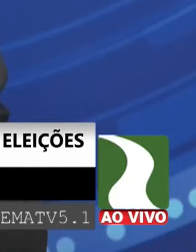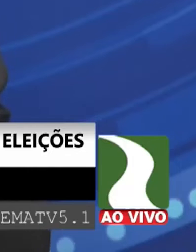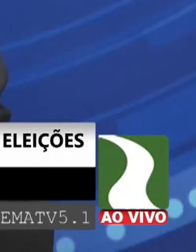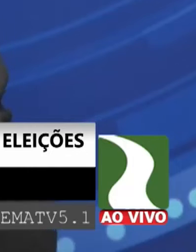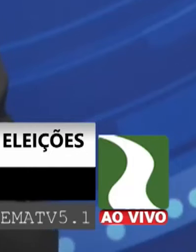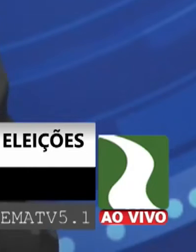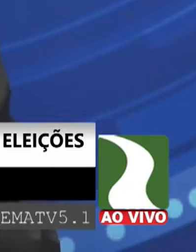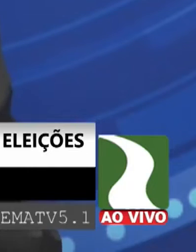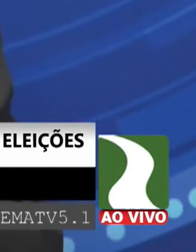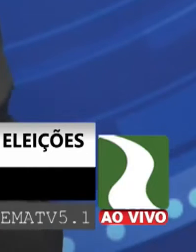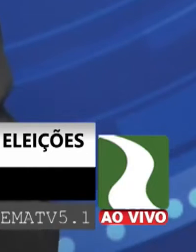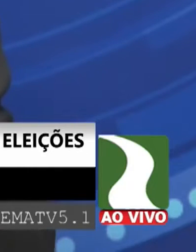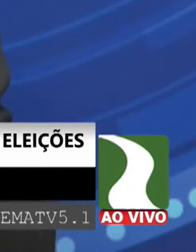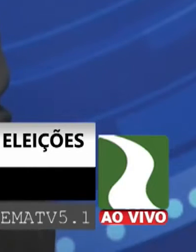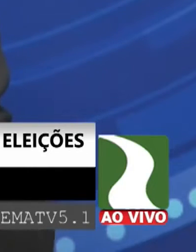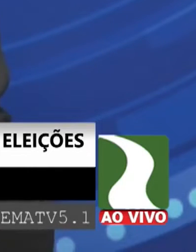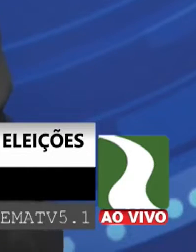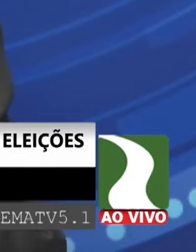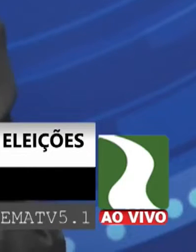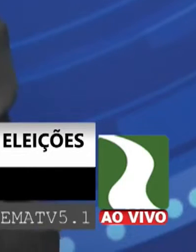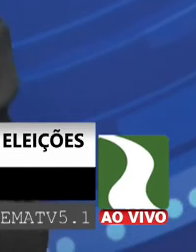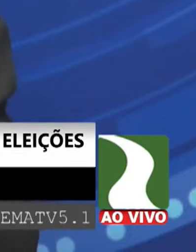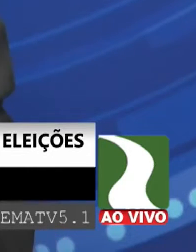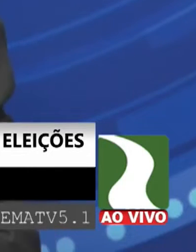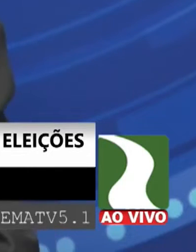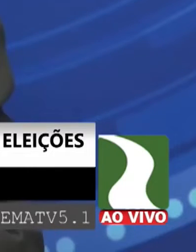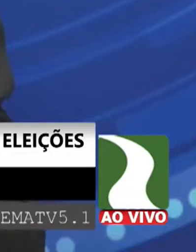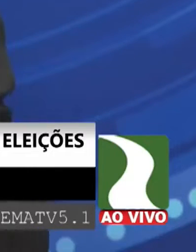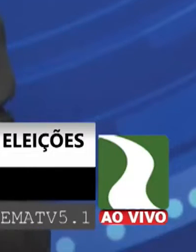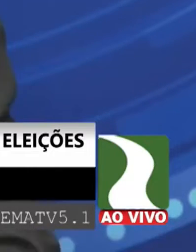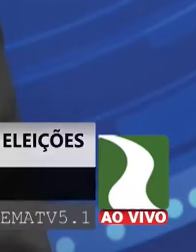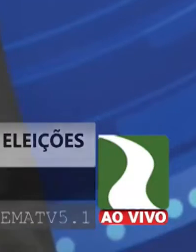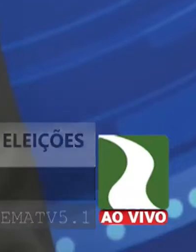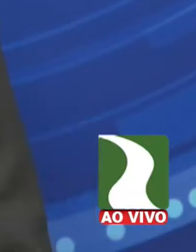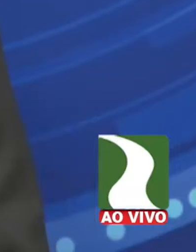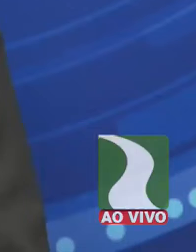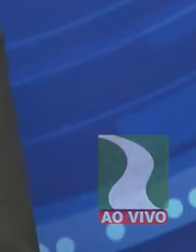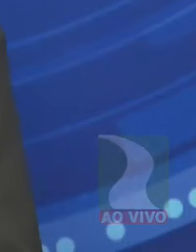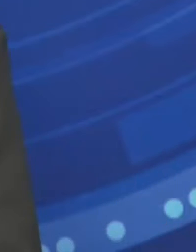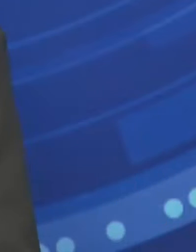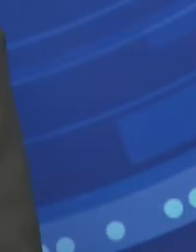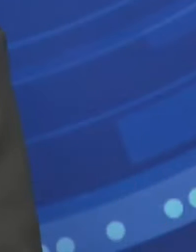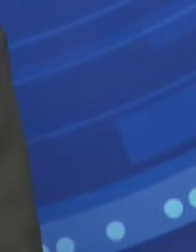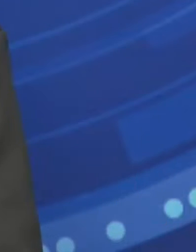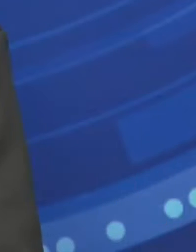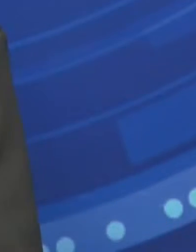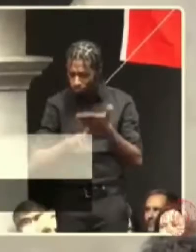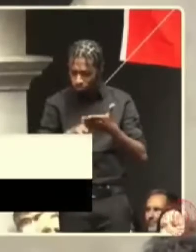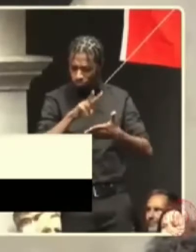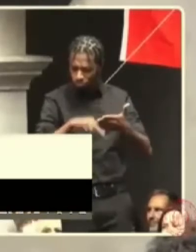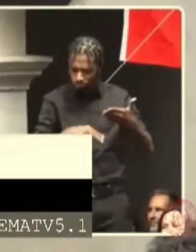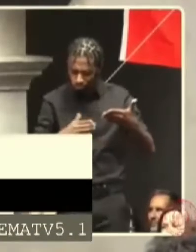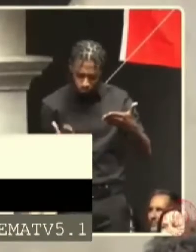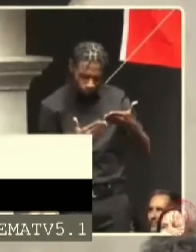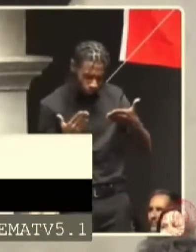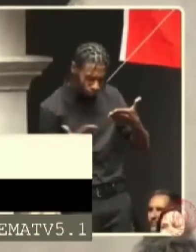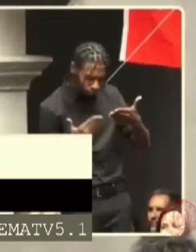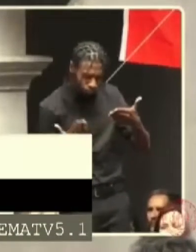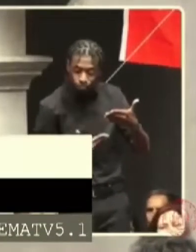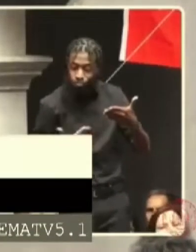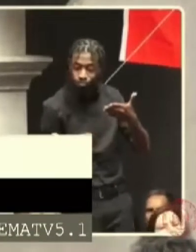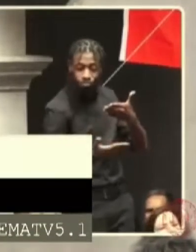Uma reportagem sobre a Carta pela Democracia que foi lida na USP. Pode rodar, pessoal. A Carta